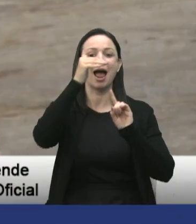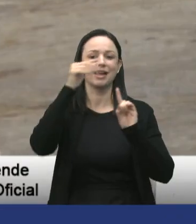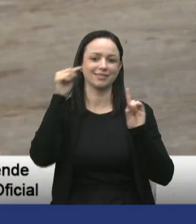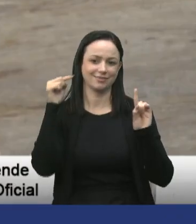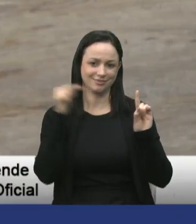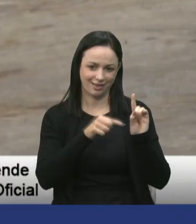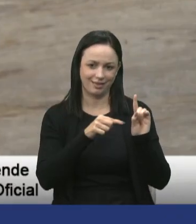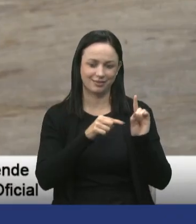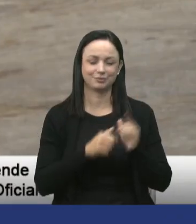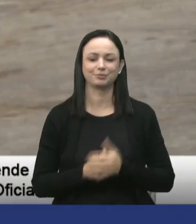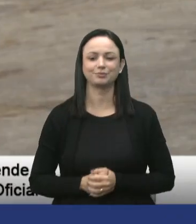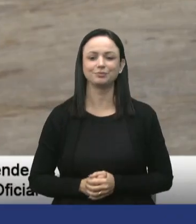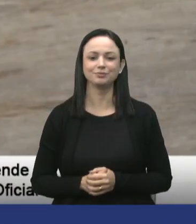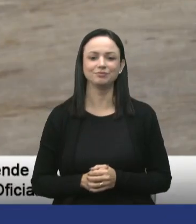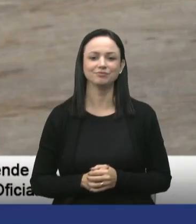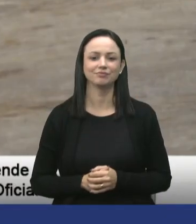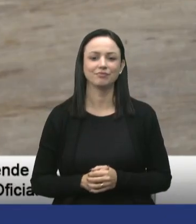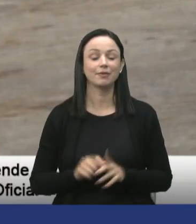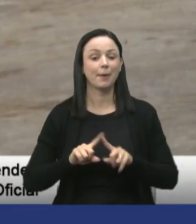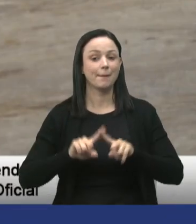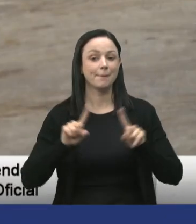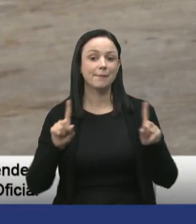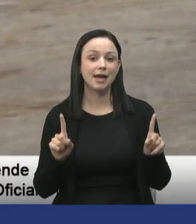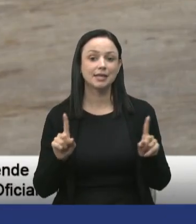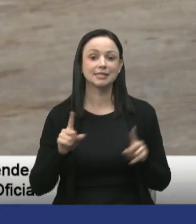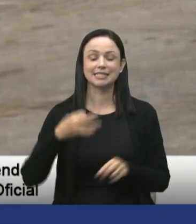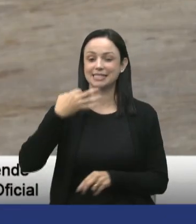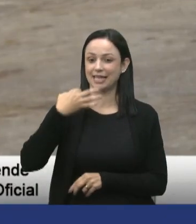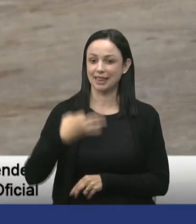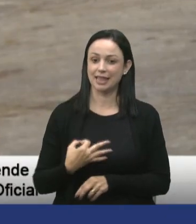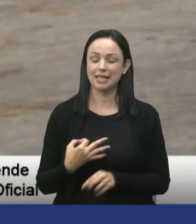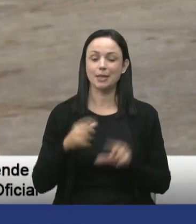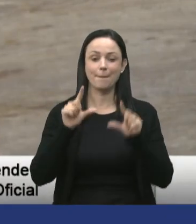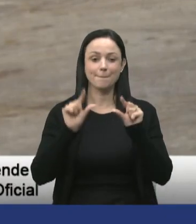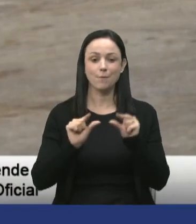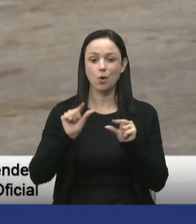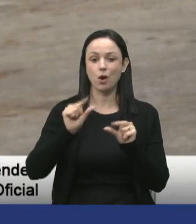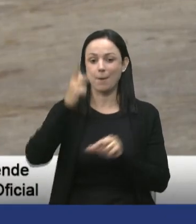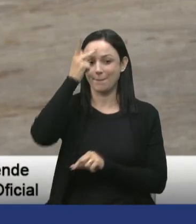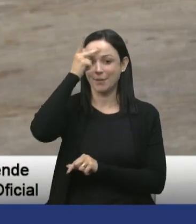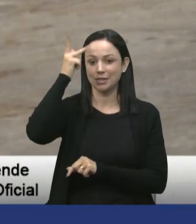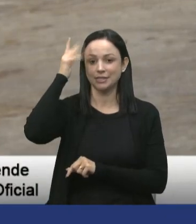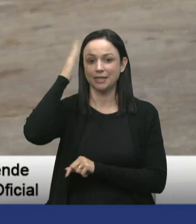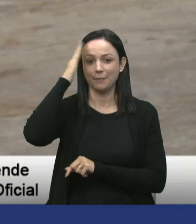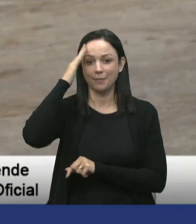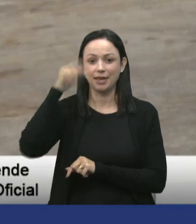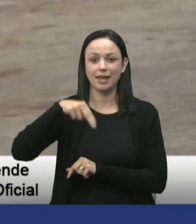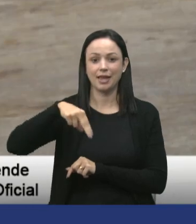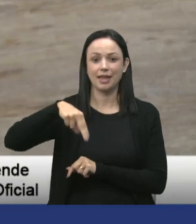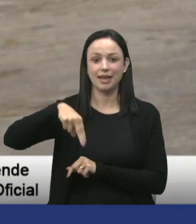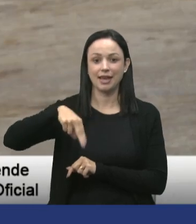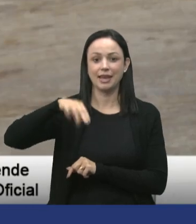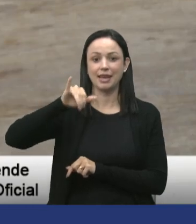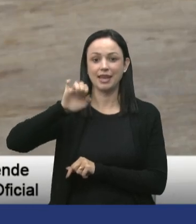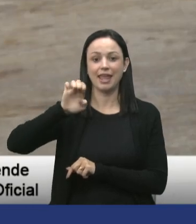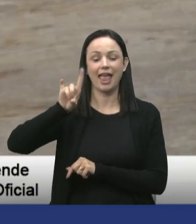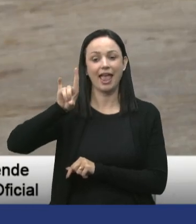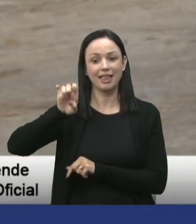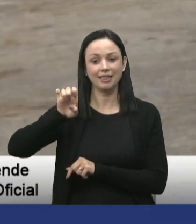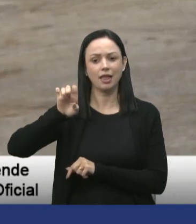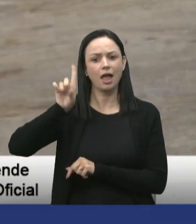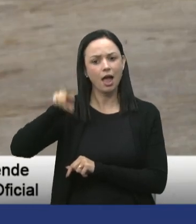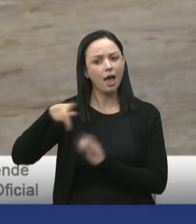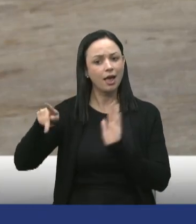né? Mas, com certeza absoluta, pouca gente sabia que Niede Guidon era jauense. Então,